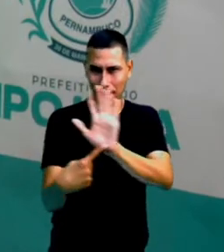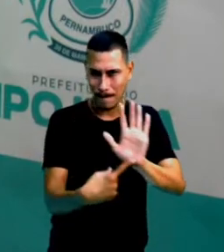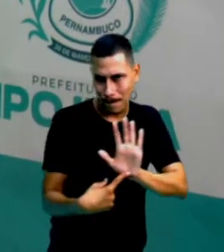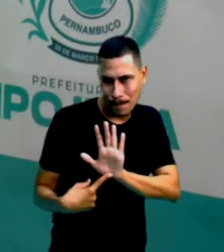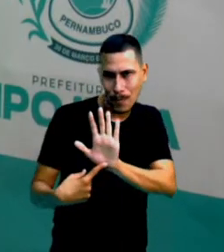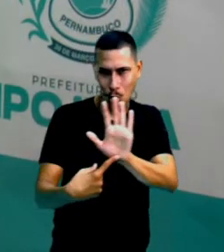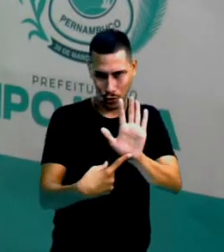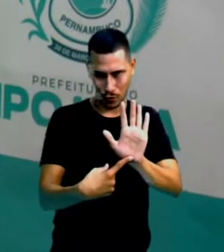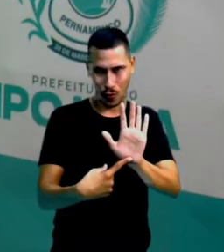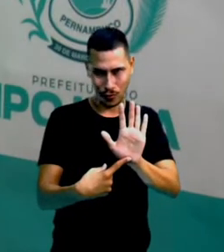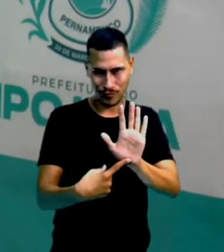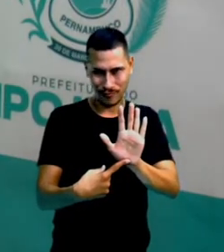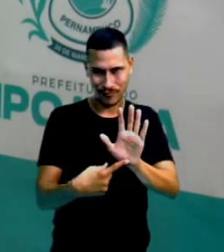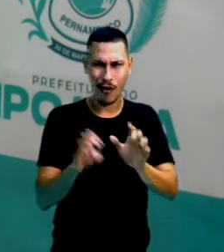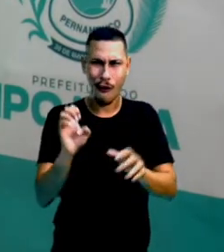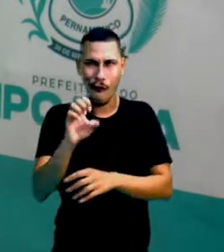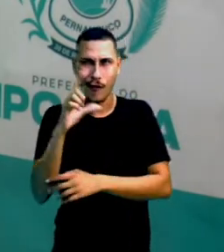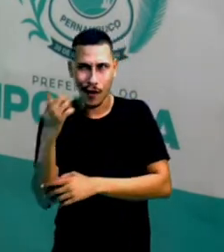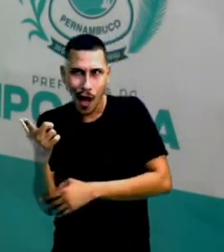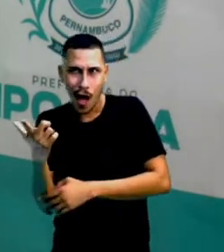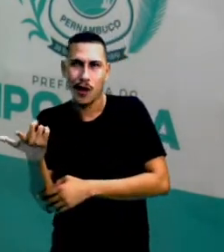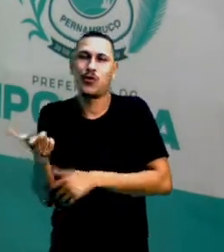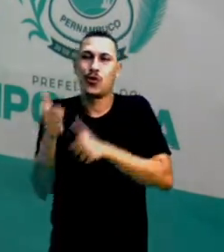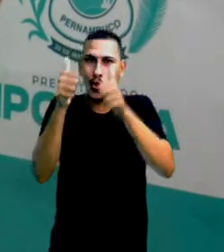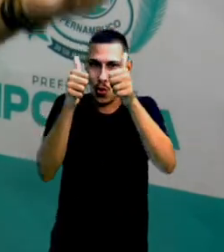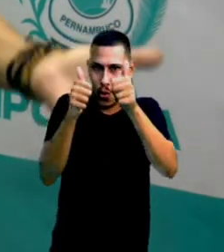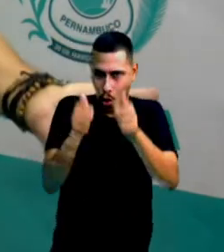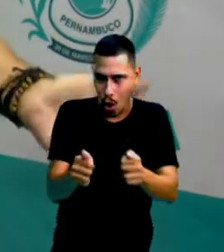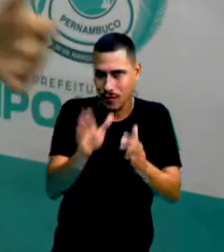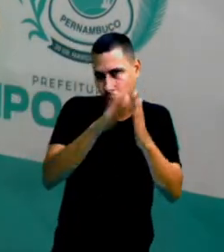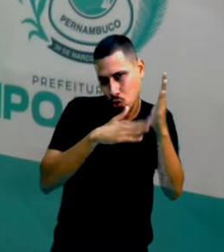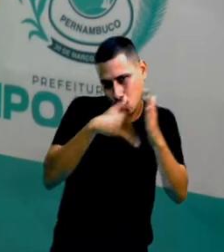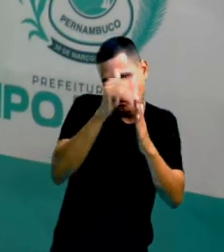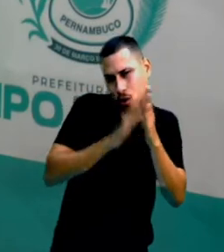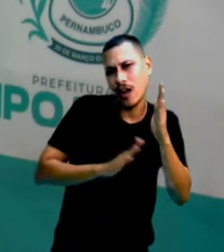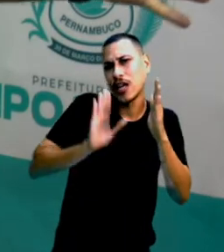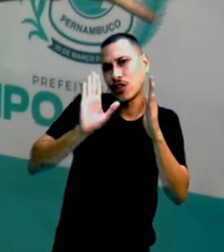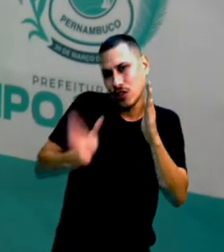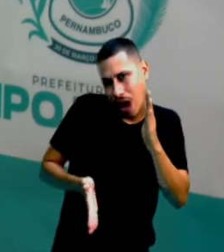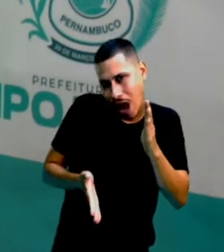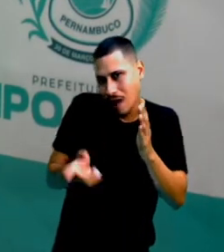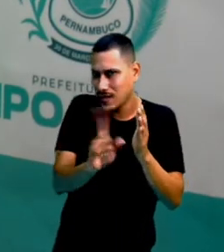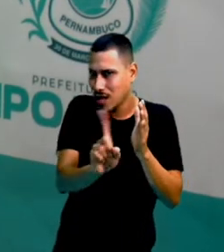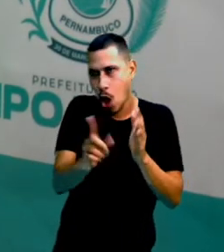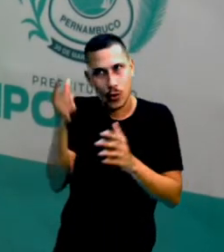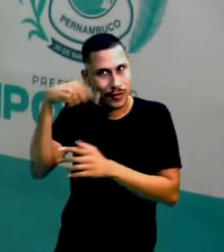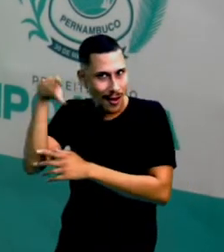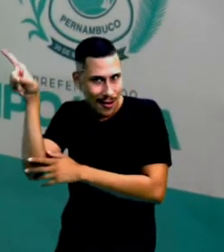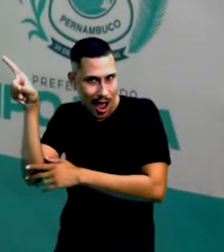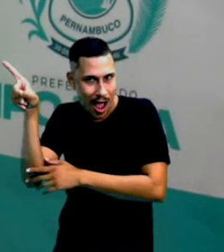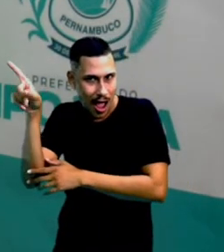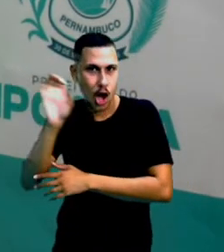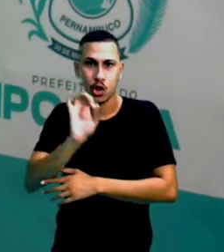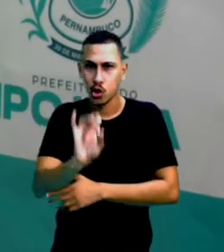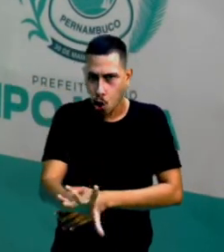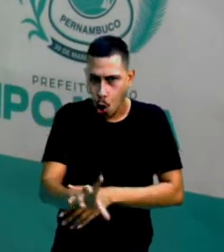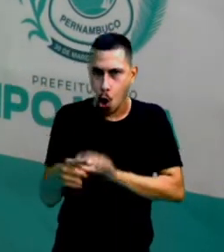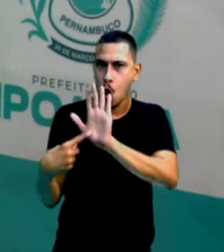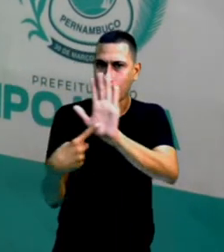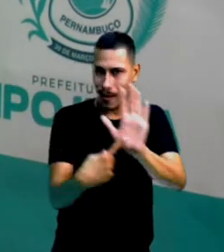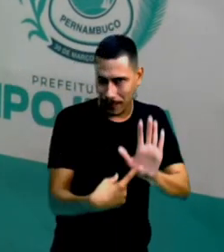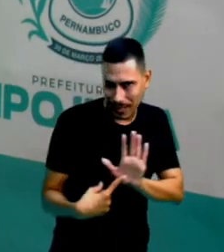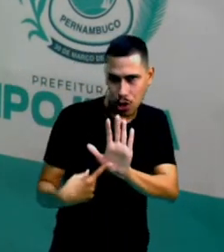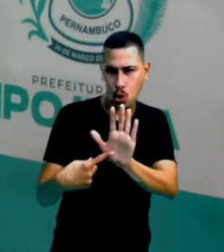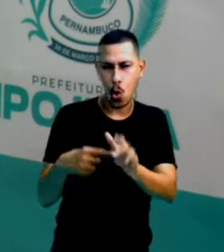Alada está em outro lugar. Claro, essa obra do Tunga já não está mais lá. Foi uma exposição, ela passou